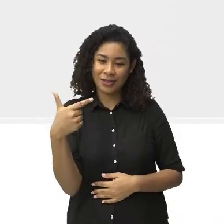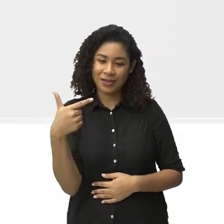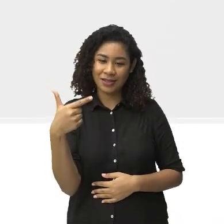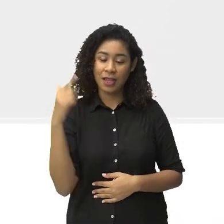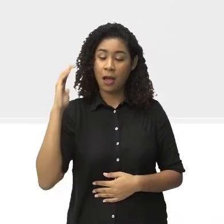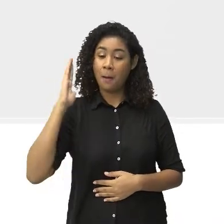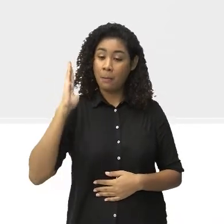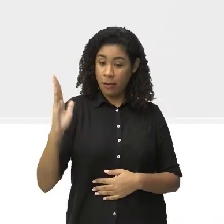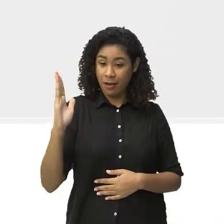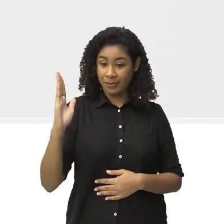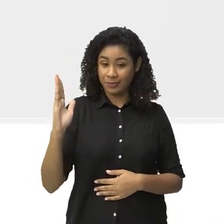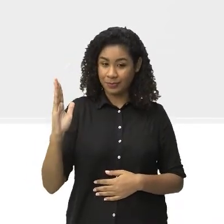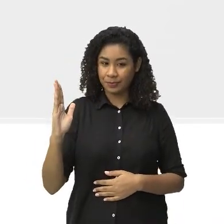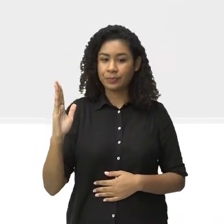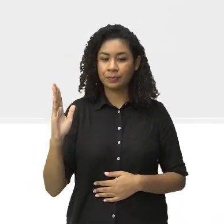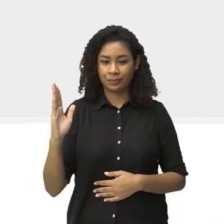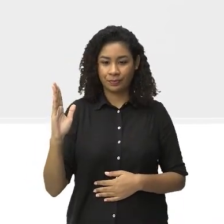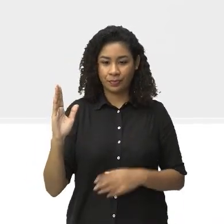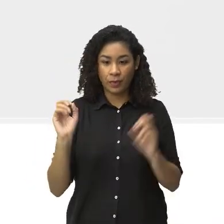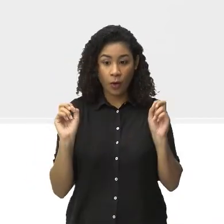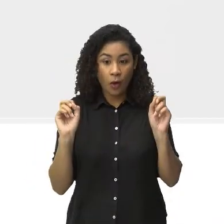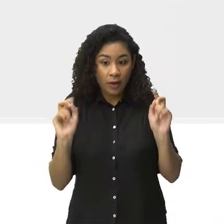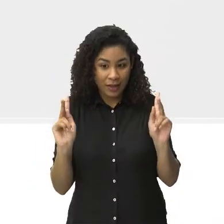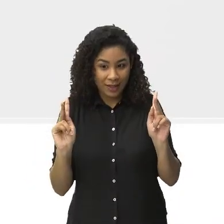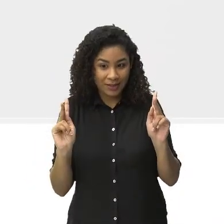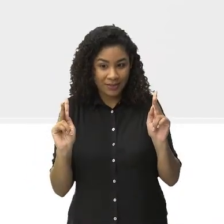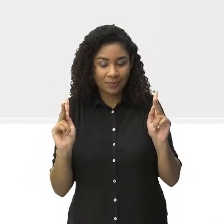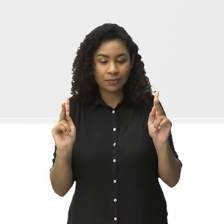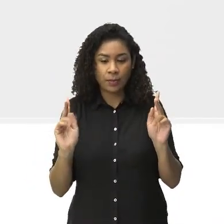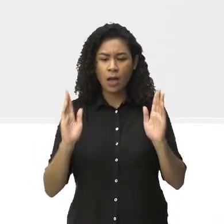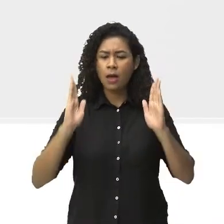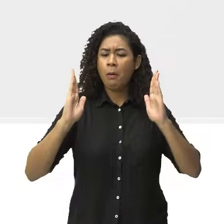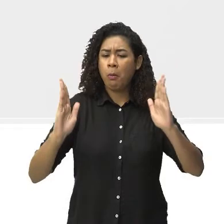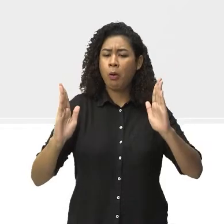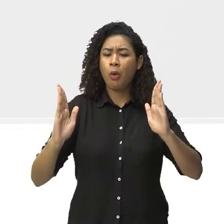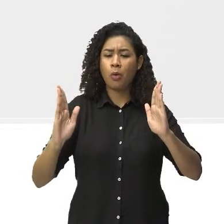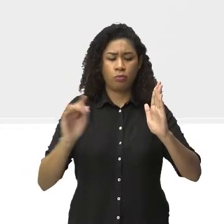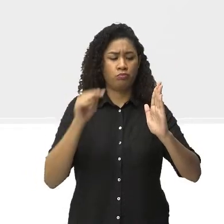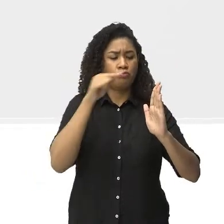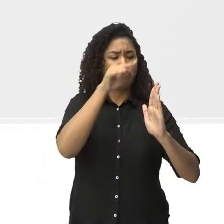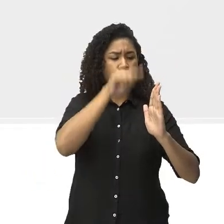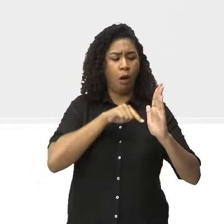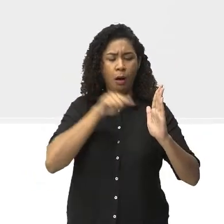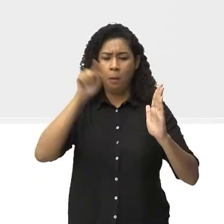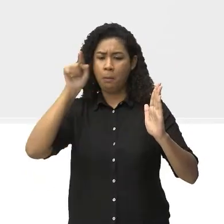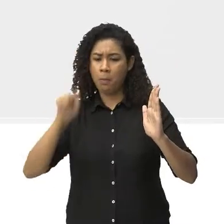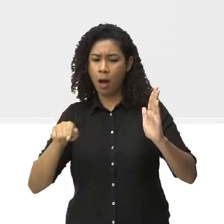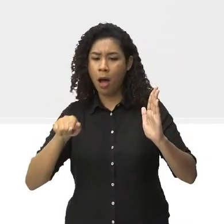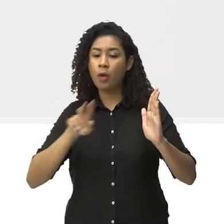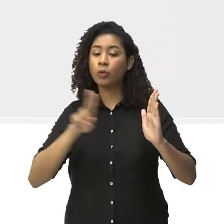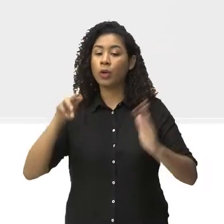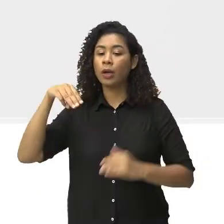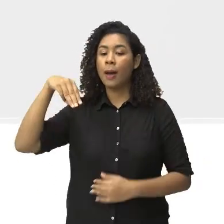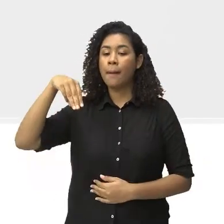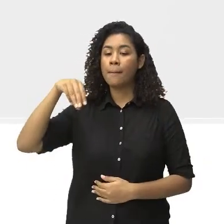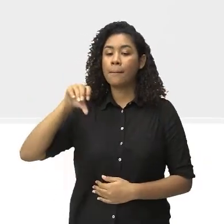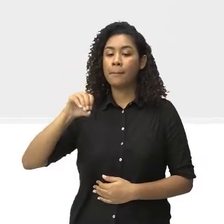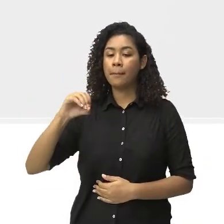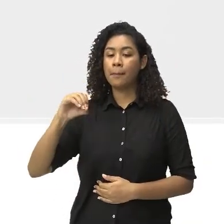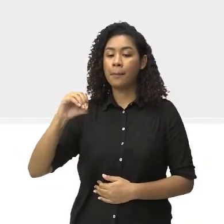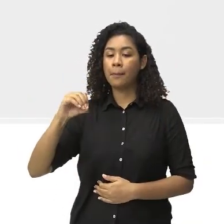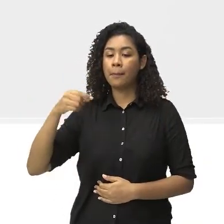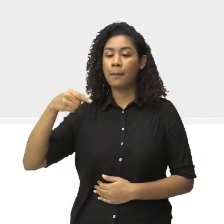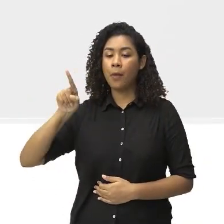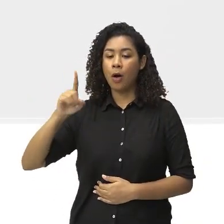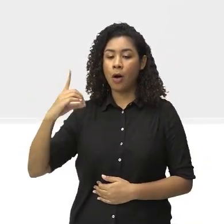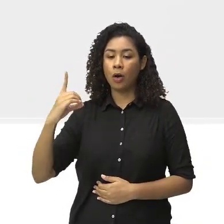Certo, meus amigos? Tudo isso aqui entre módulo, né? Porque o valor vai dar positivo. Vamos aqui para o